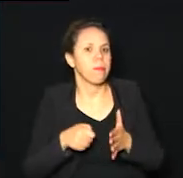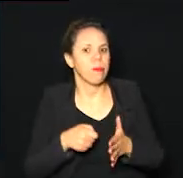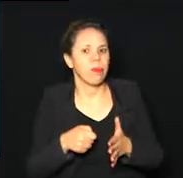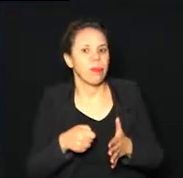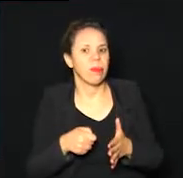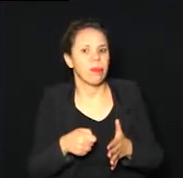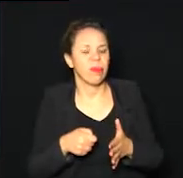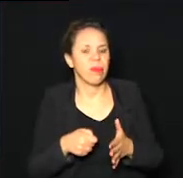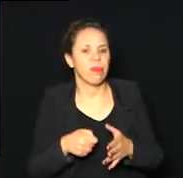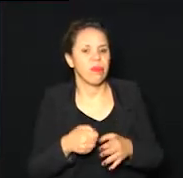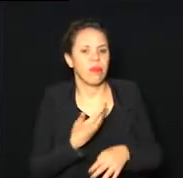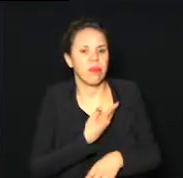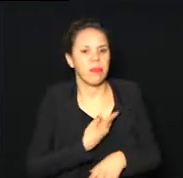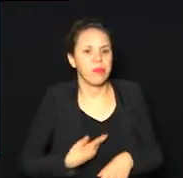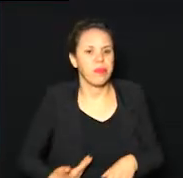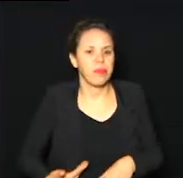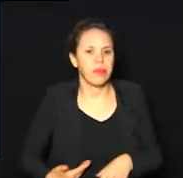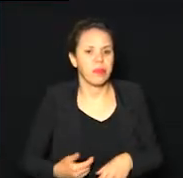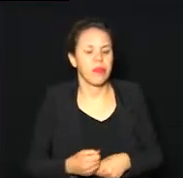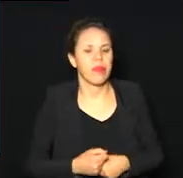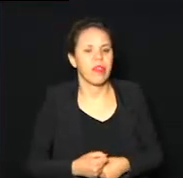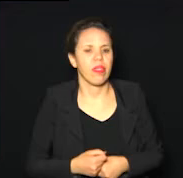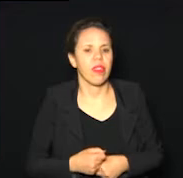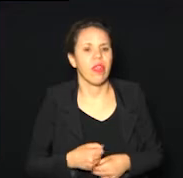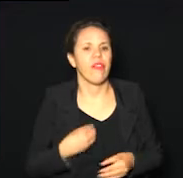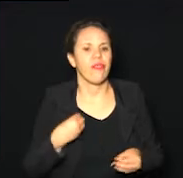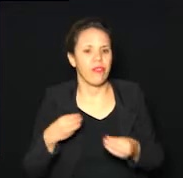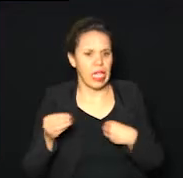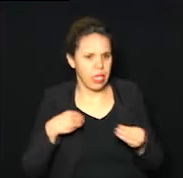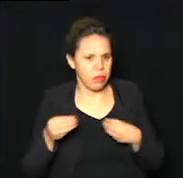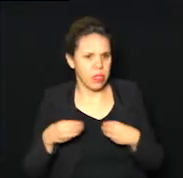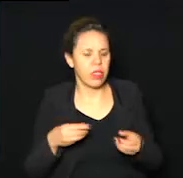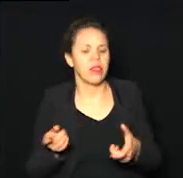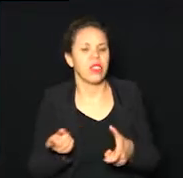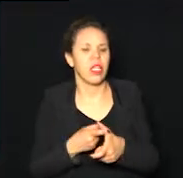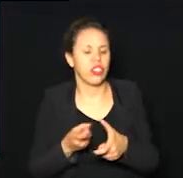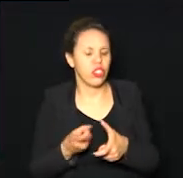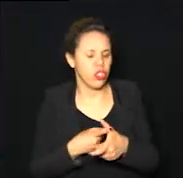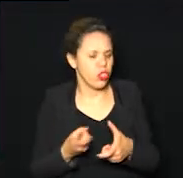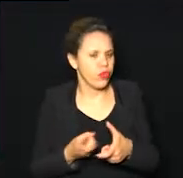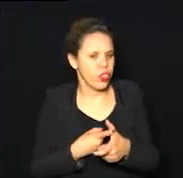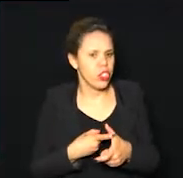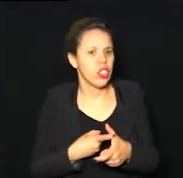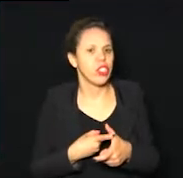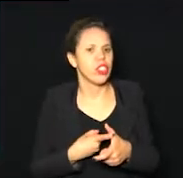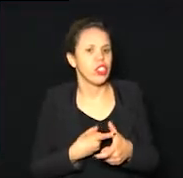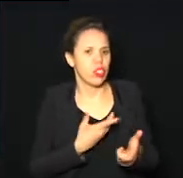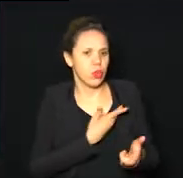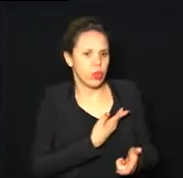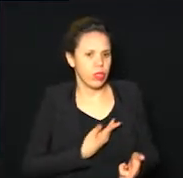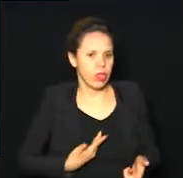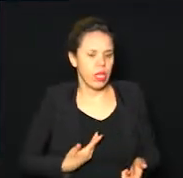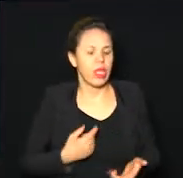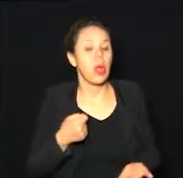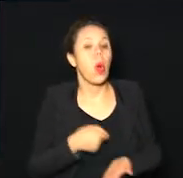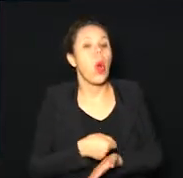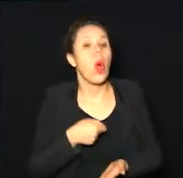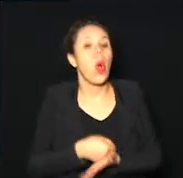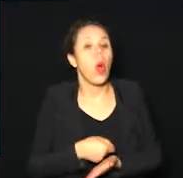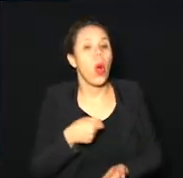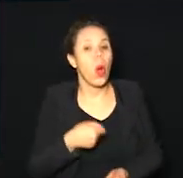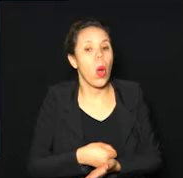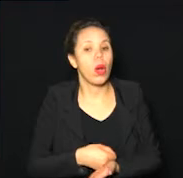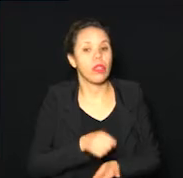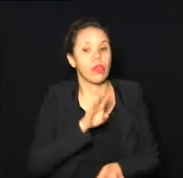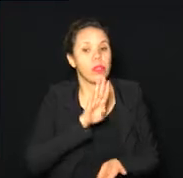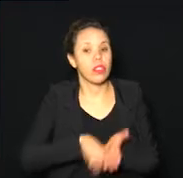por parte do governo de flexibilizar a dívida do Estado, mas, ao mesmo tempo, cobrar